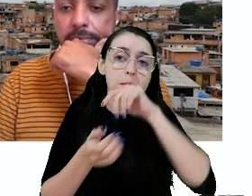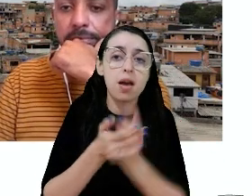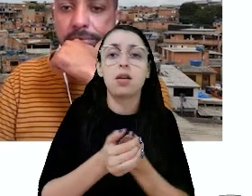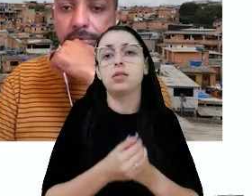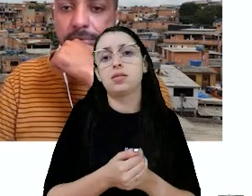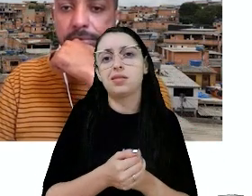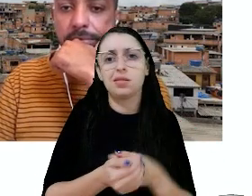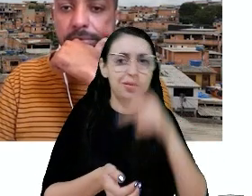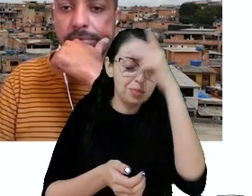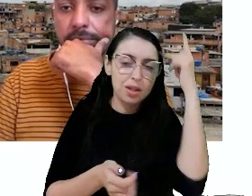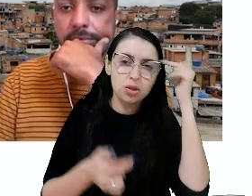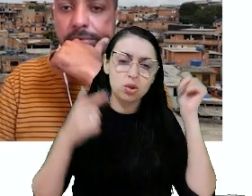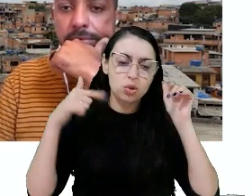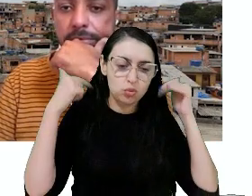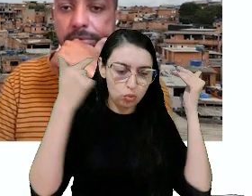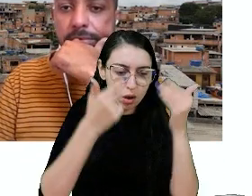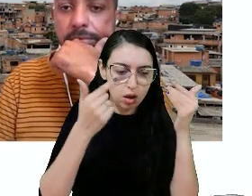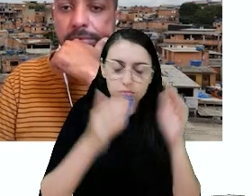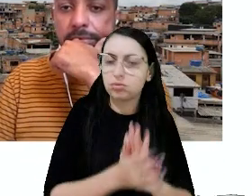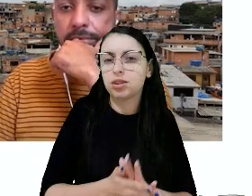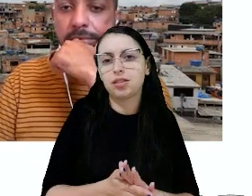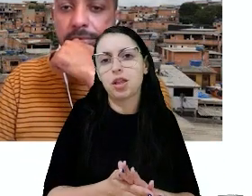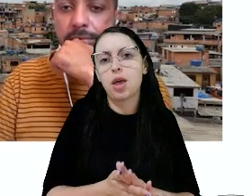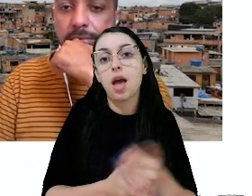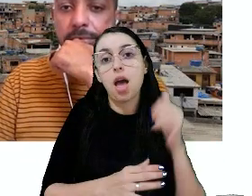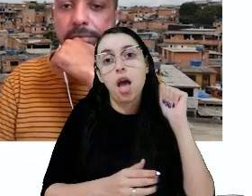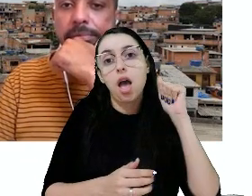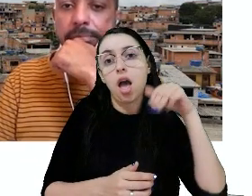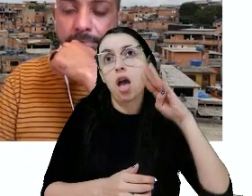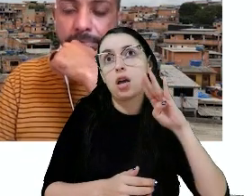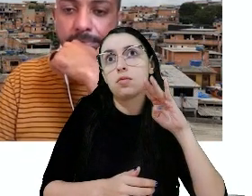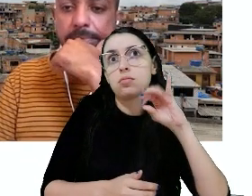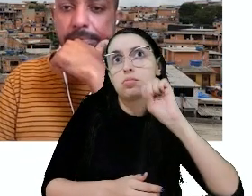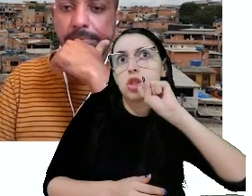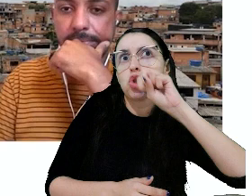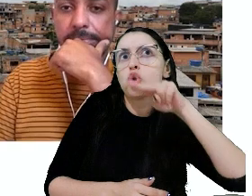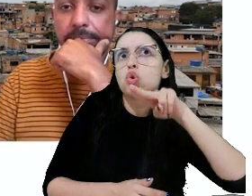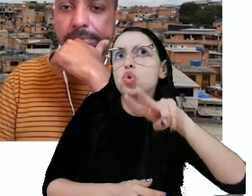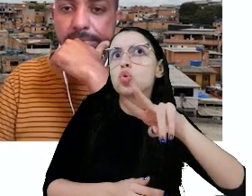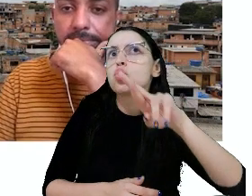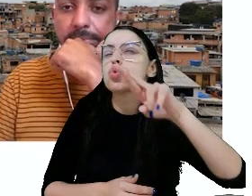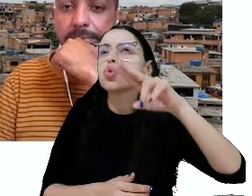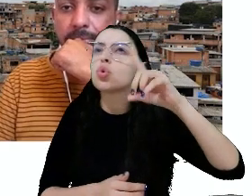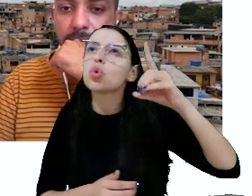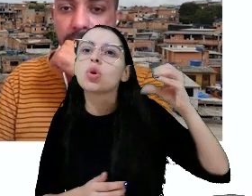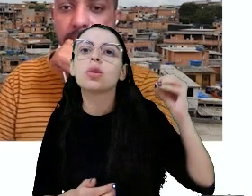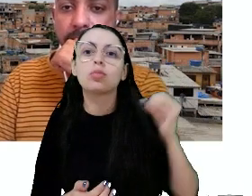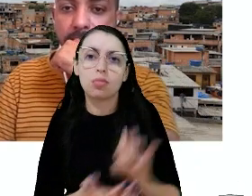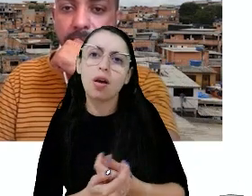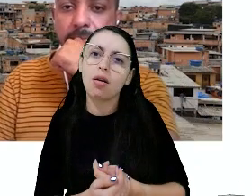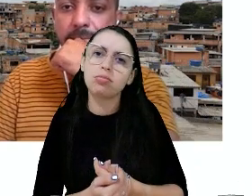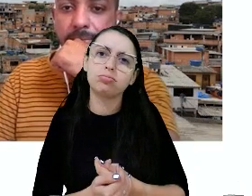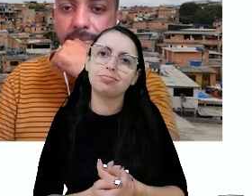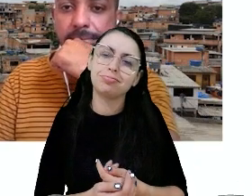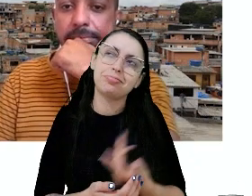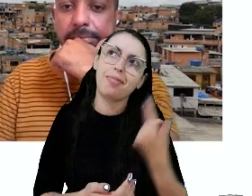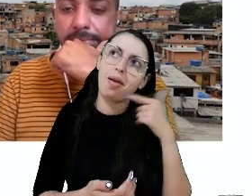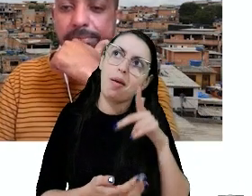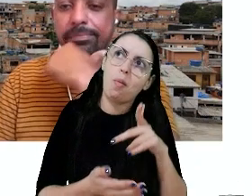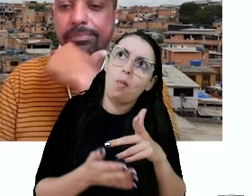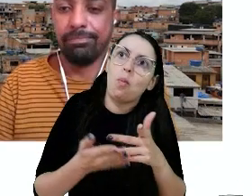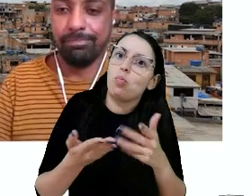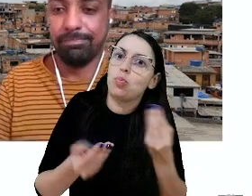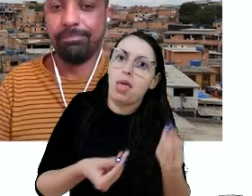mães são pessoas voltadas ao absurdo, né? Pedir para um traficante não vender a droga para o filho é quase